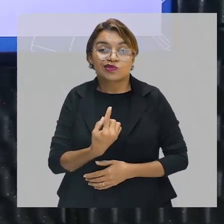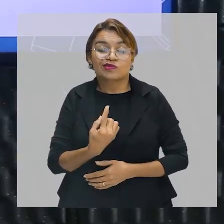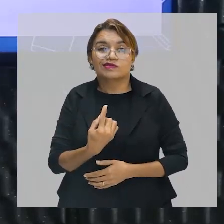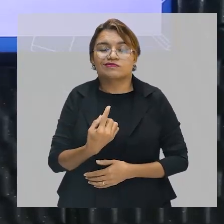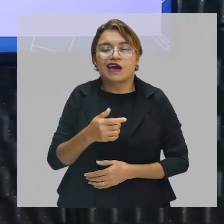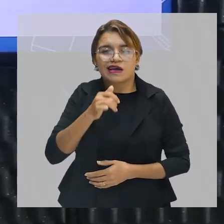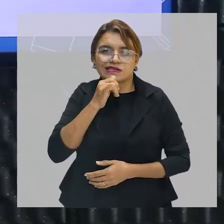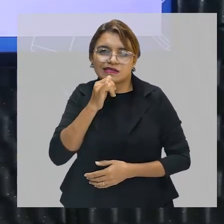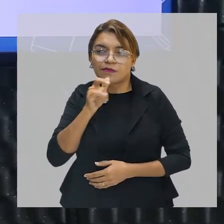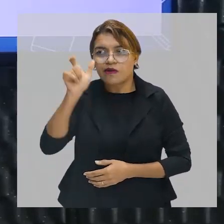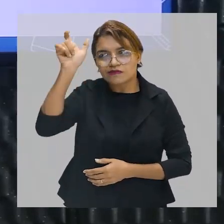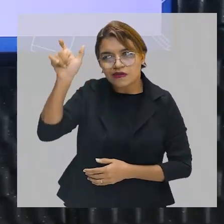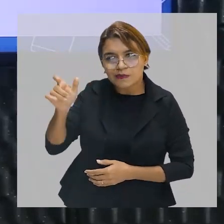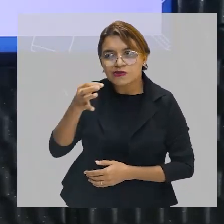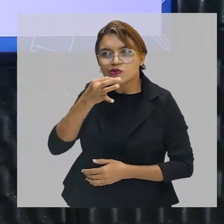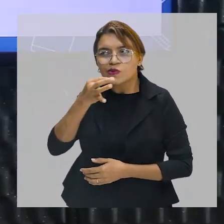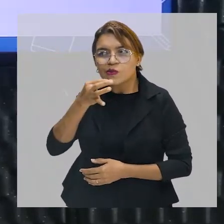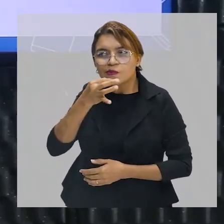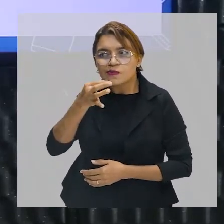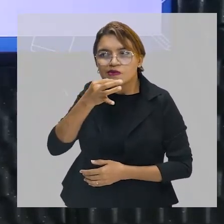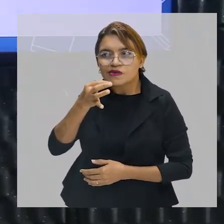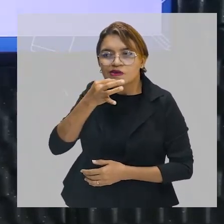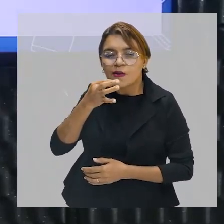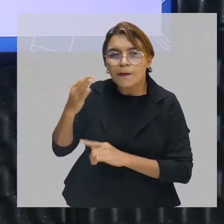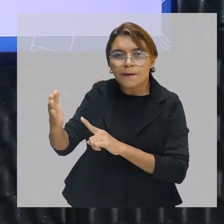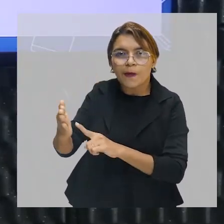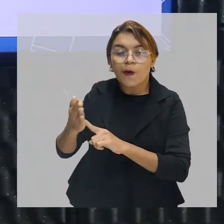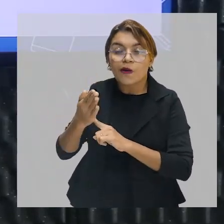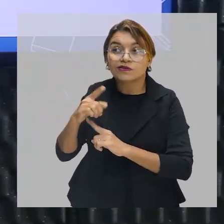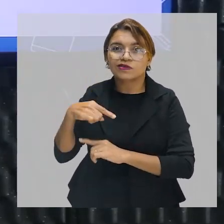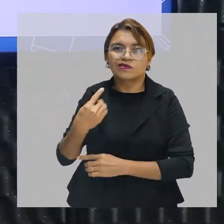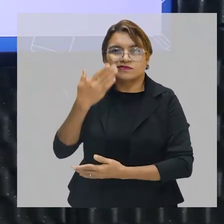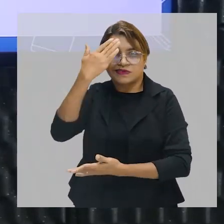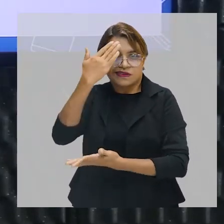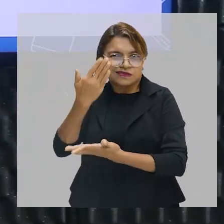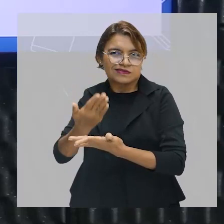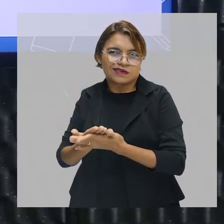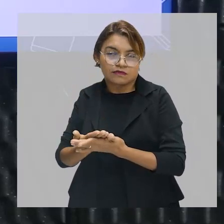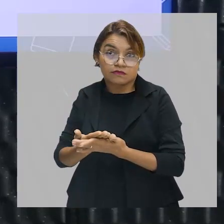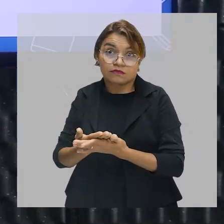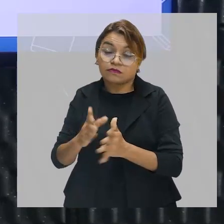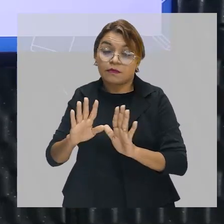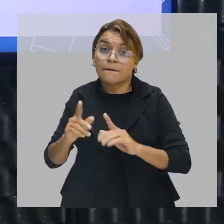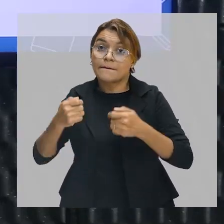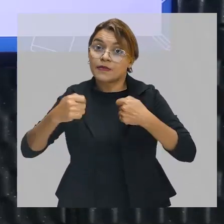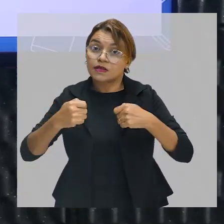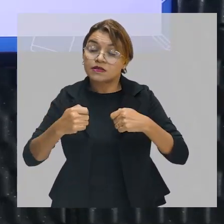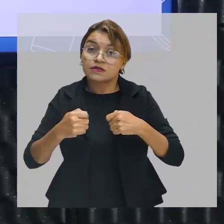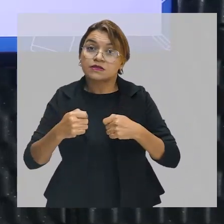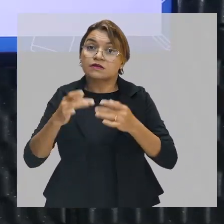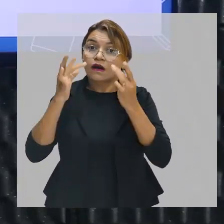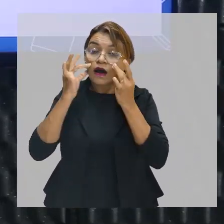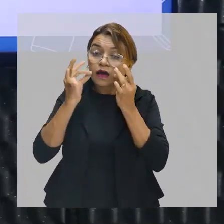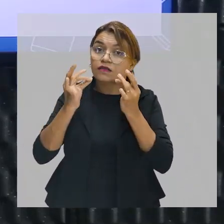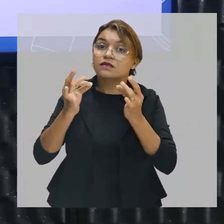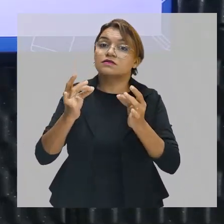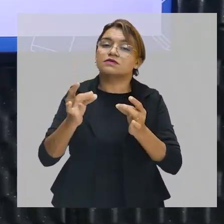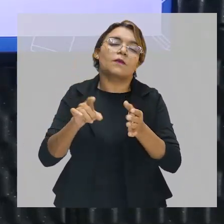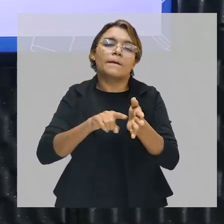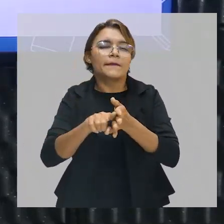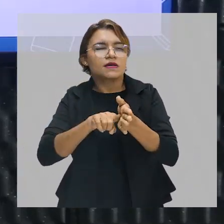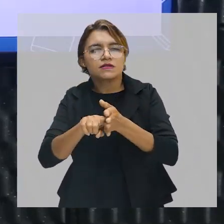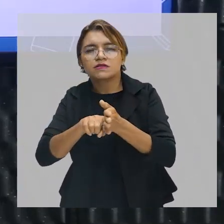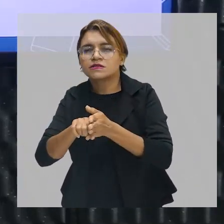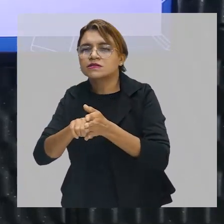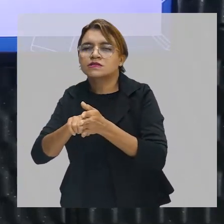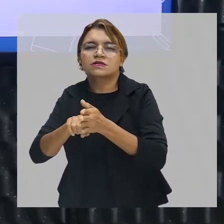opiniões que não são nossas, por opiniões alheias. Então, nós temos que estar sempre antenados, conectados com